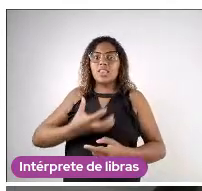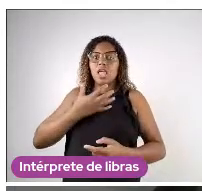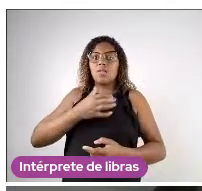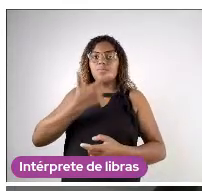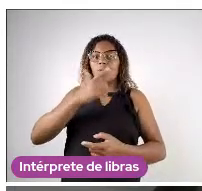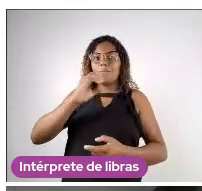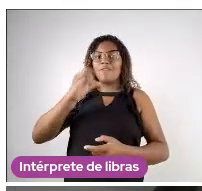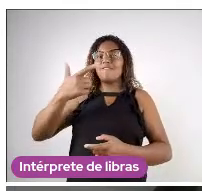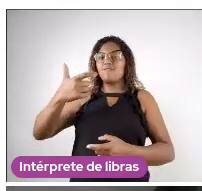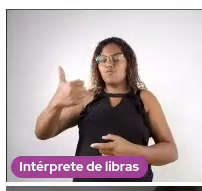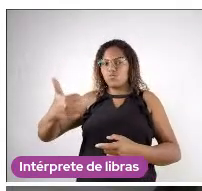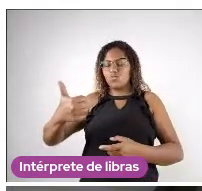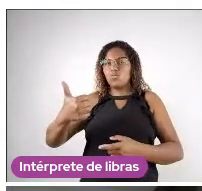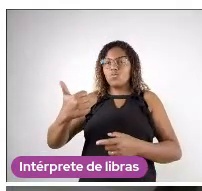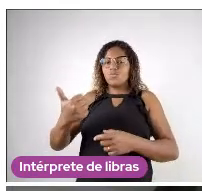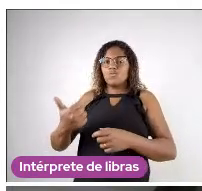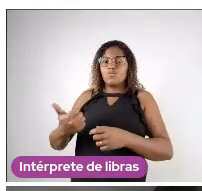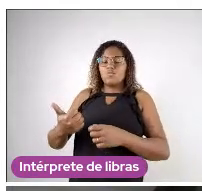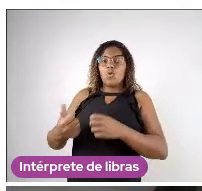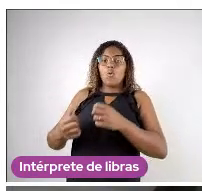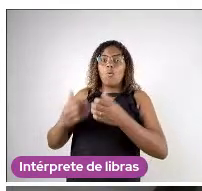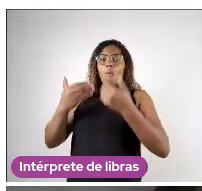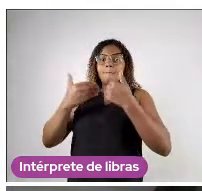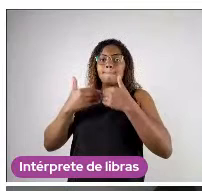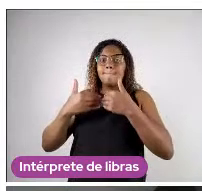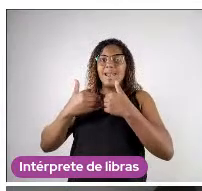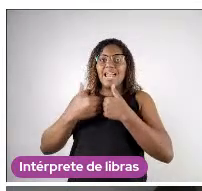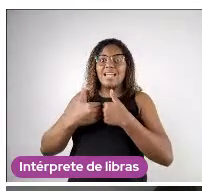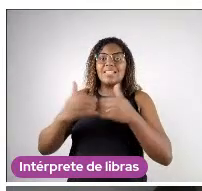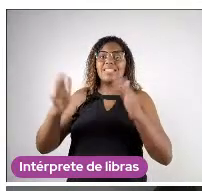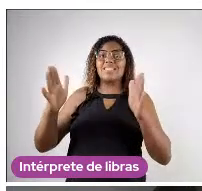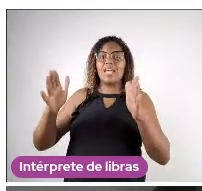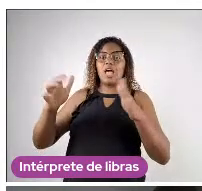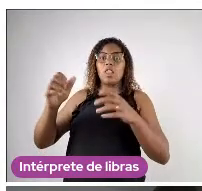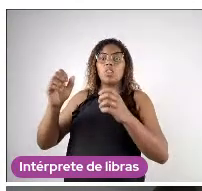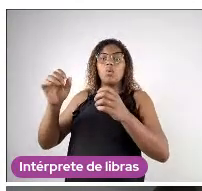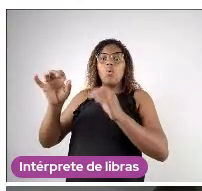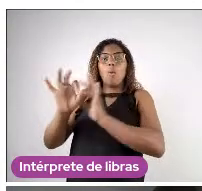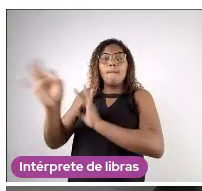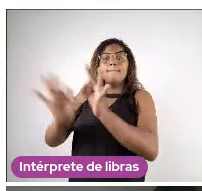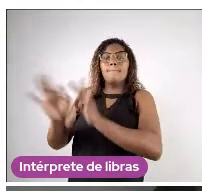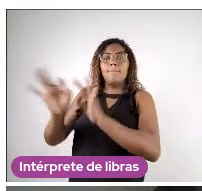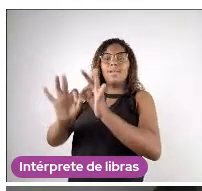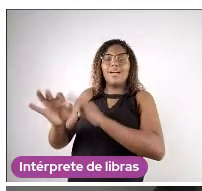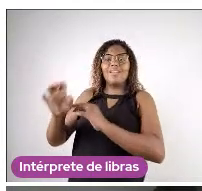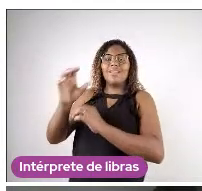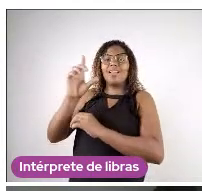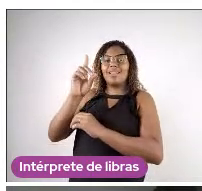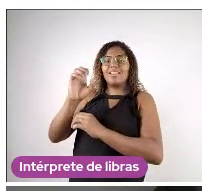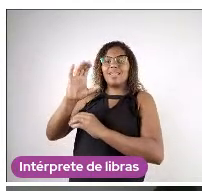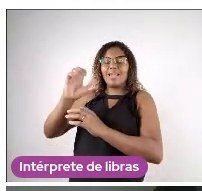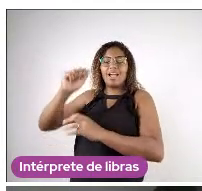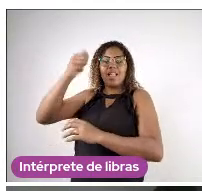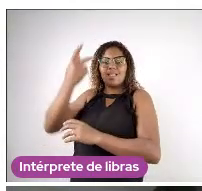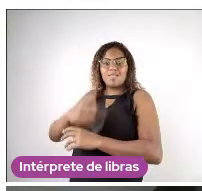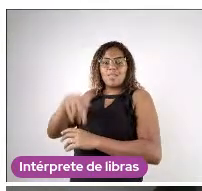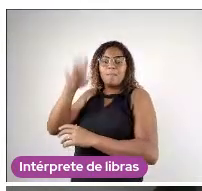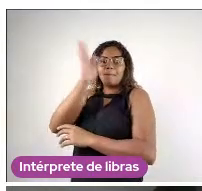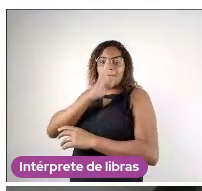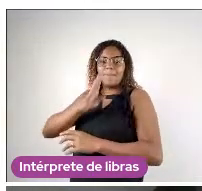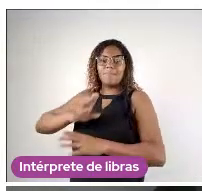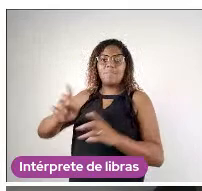foi lançado o Plano Nacional de Implementação da Década no Brasil. Então, nós temos hoje,